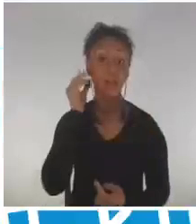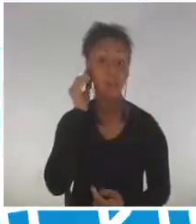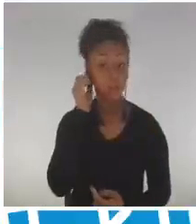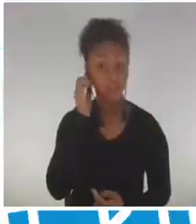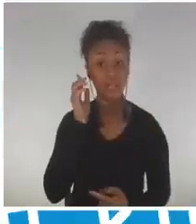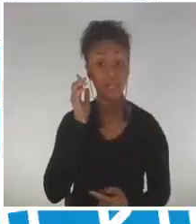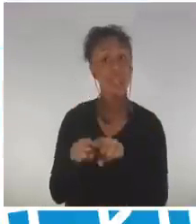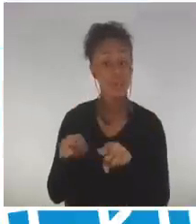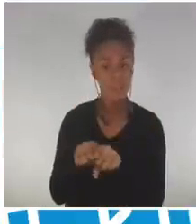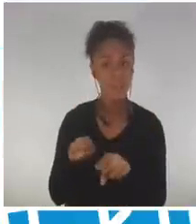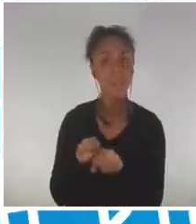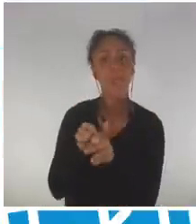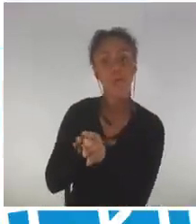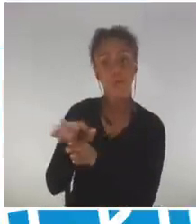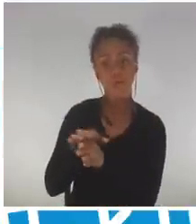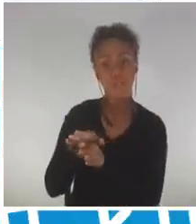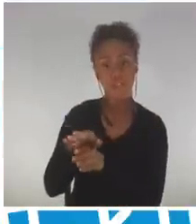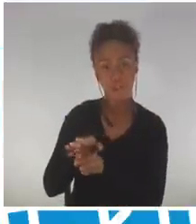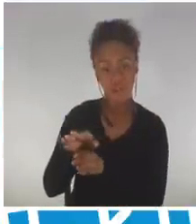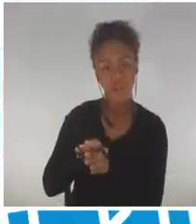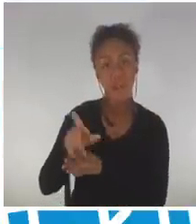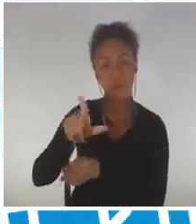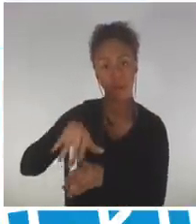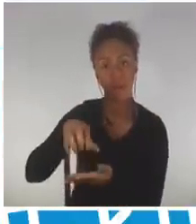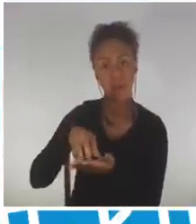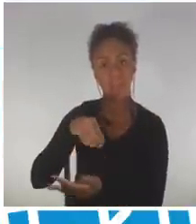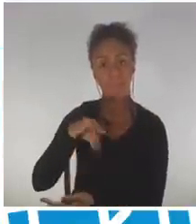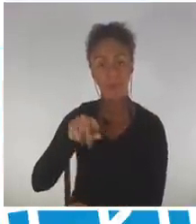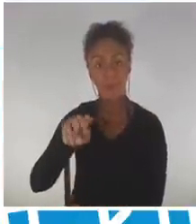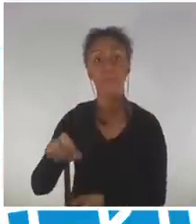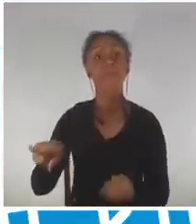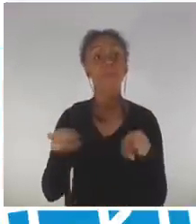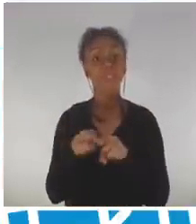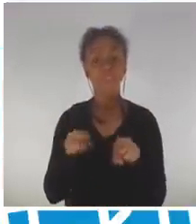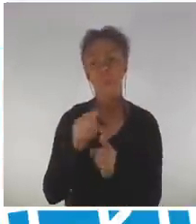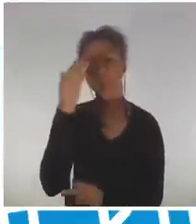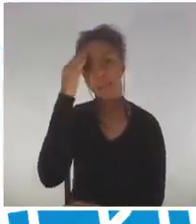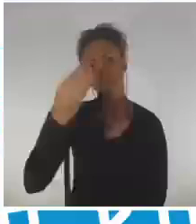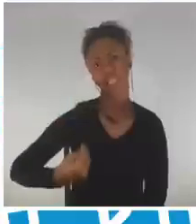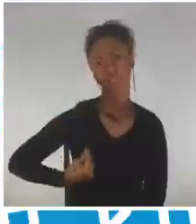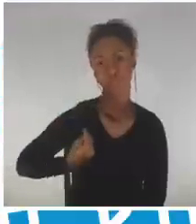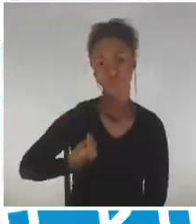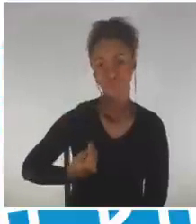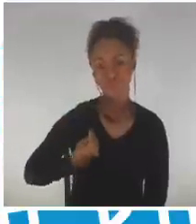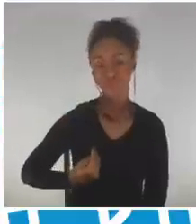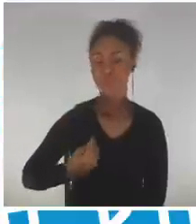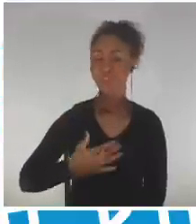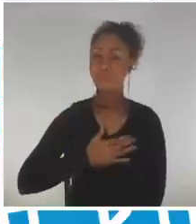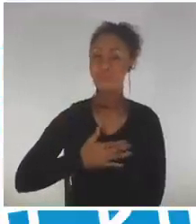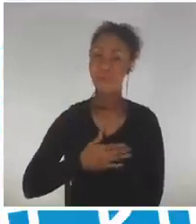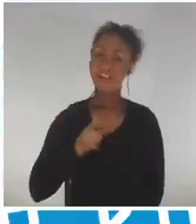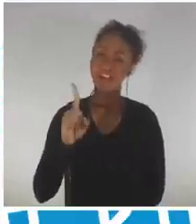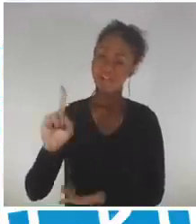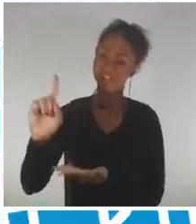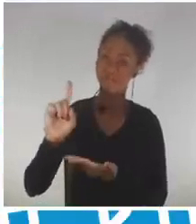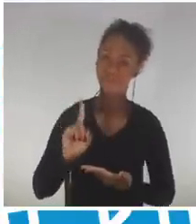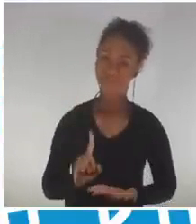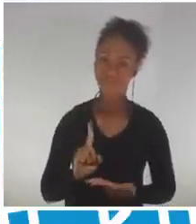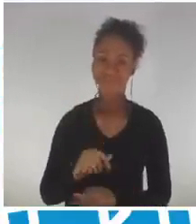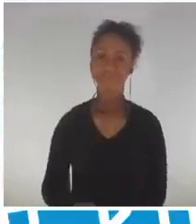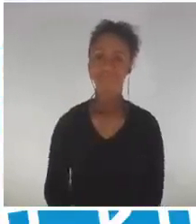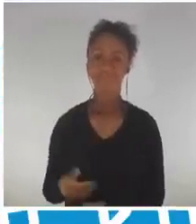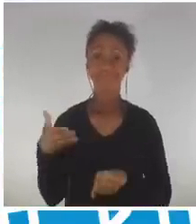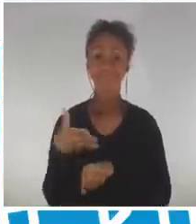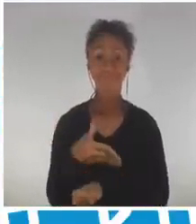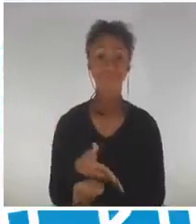BAV. Agradeço a presença do professor Tufi, é um prazer recebê-lo aqui, professor. Então, passo